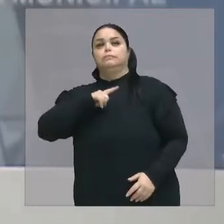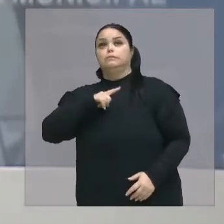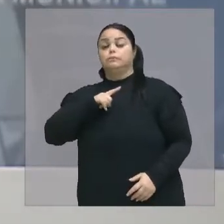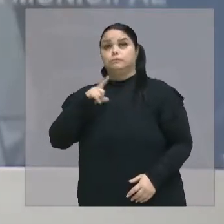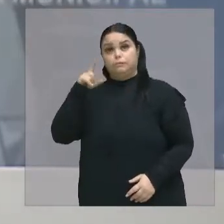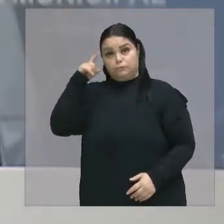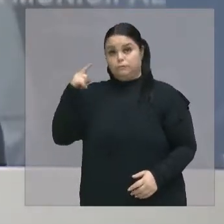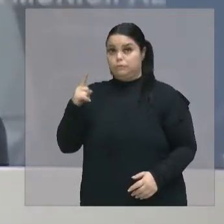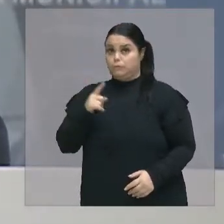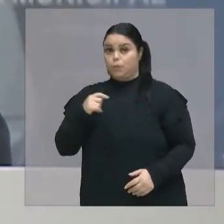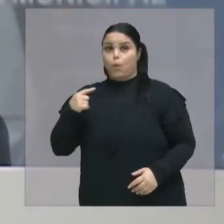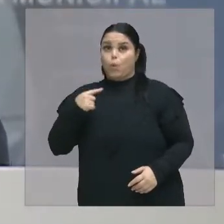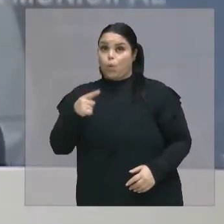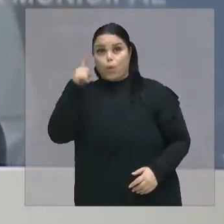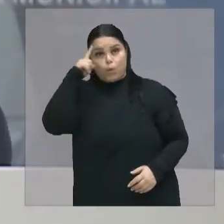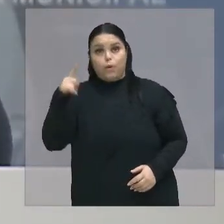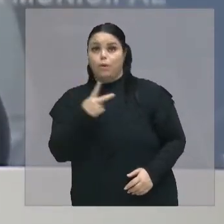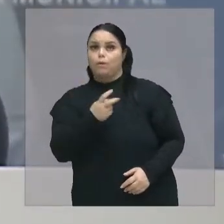dia 28